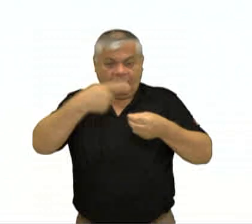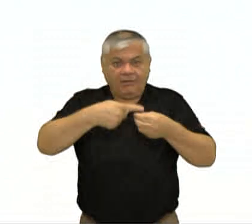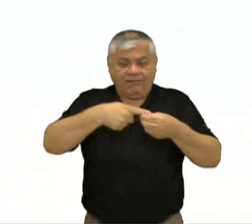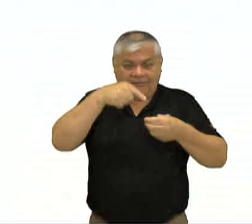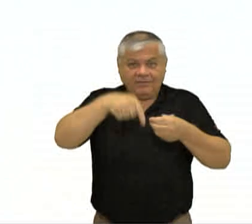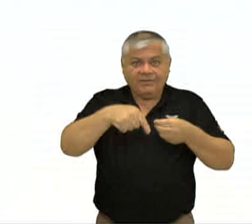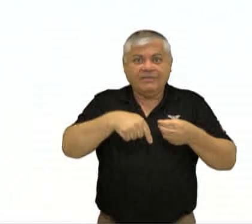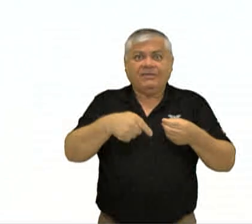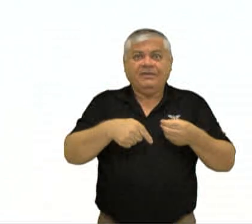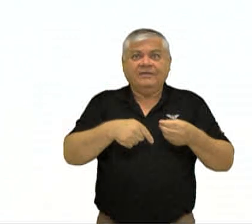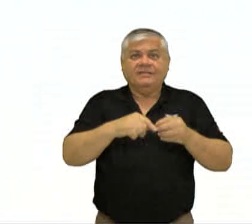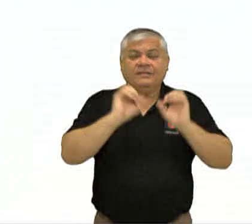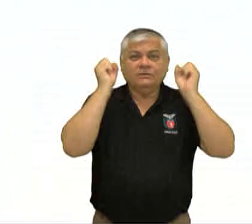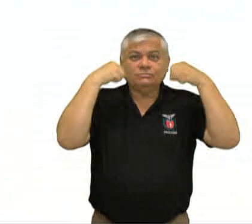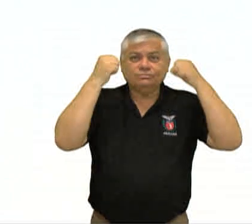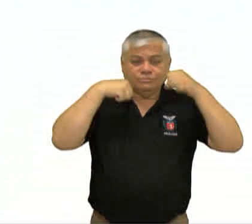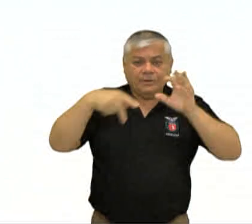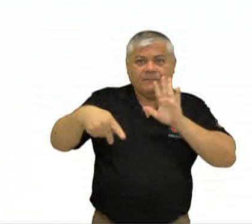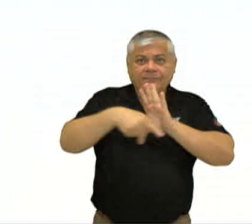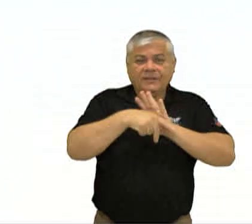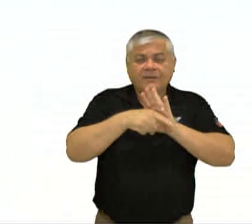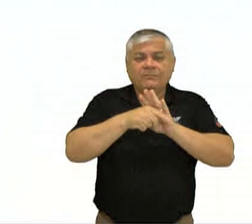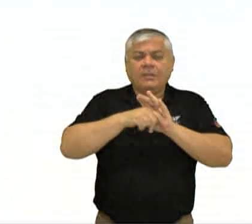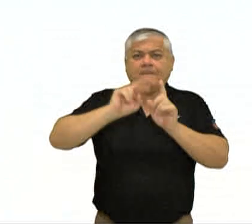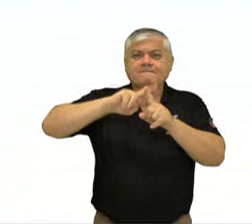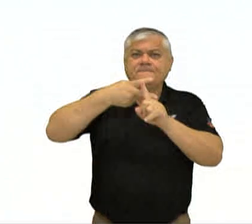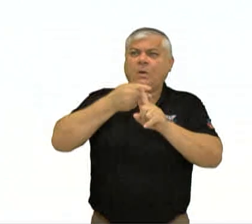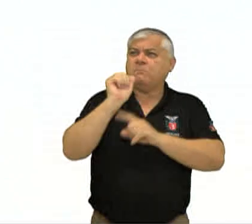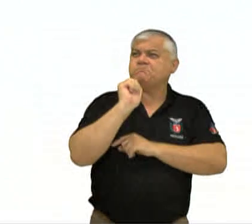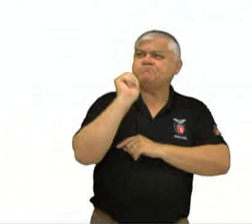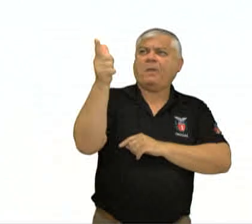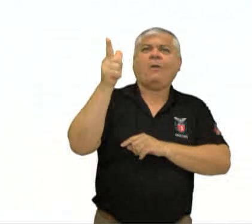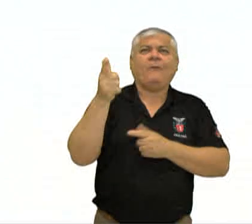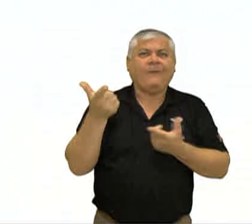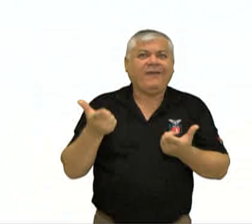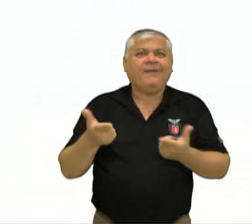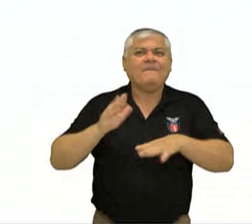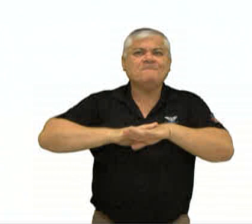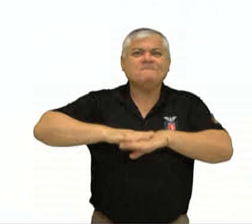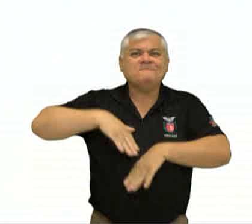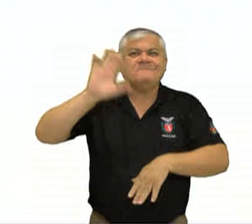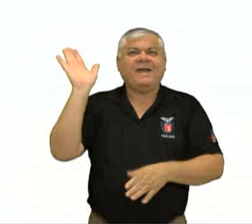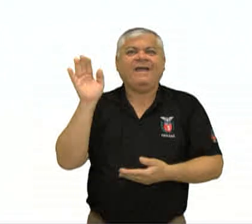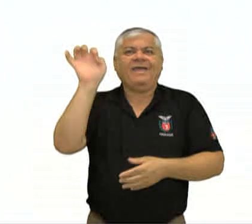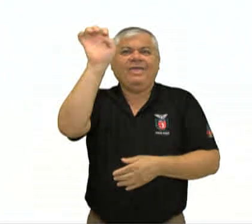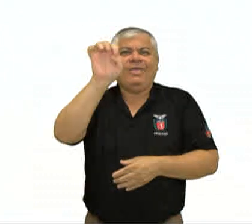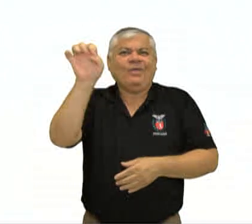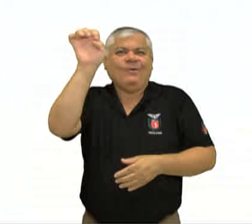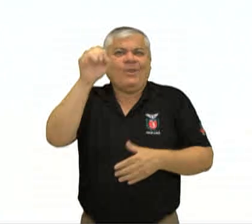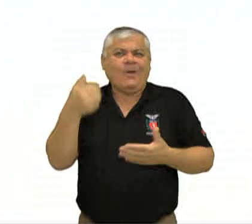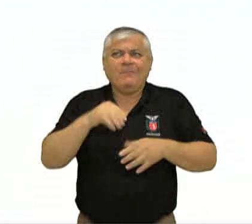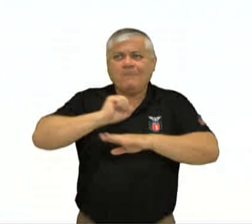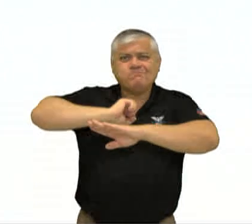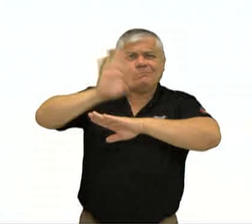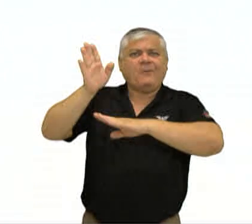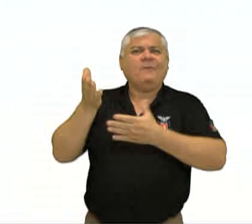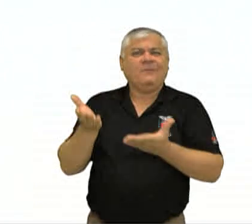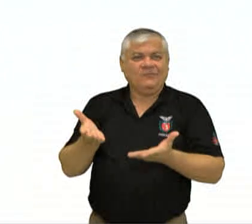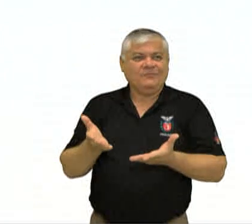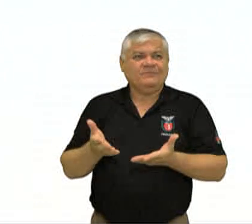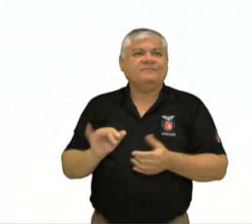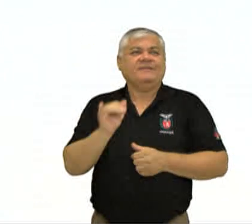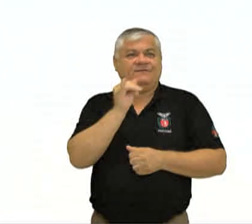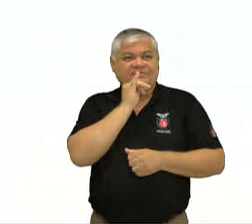América com pelo menos 2 vezes mais habitantes do que a maior cidade europeia do período, né? Então, vão